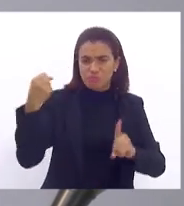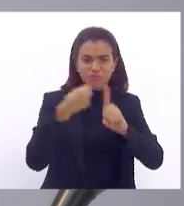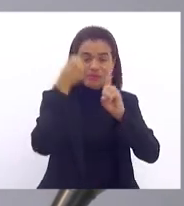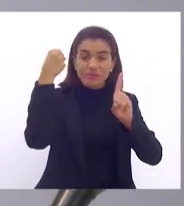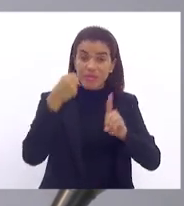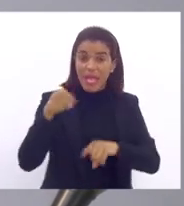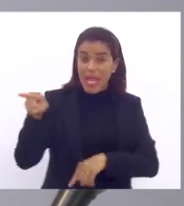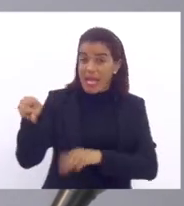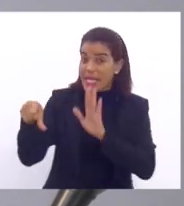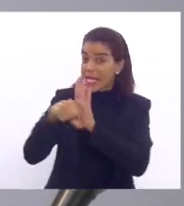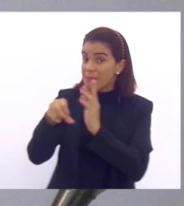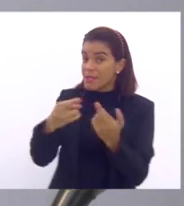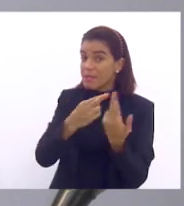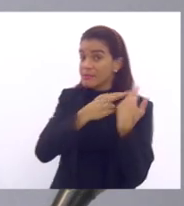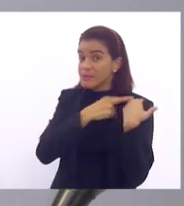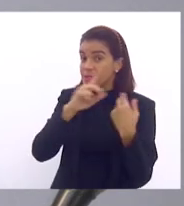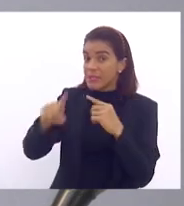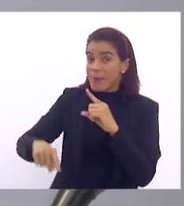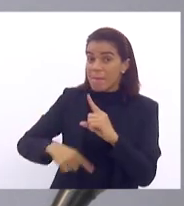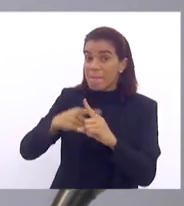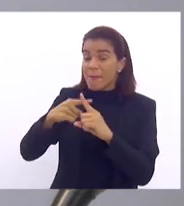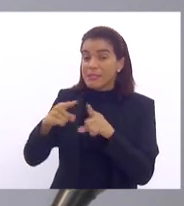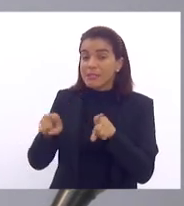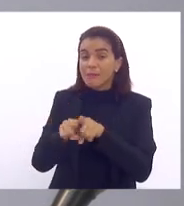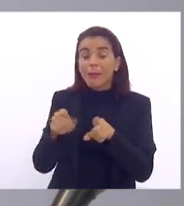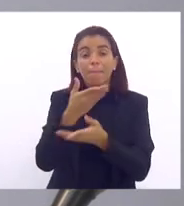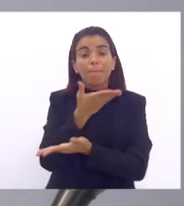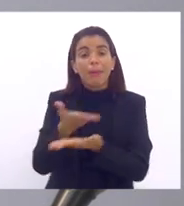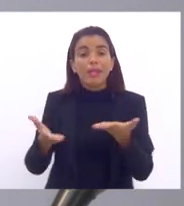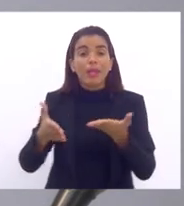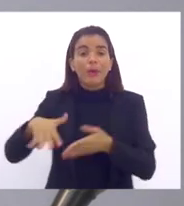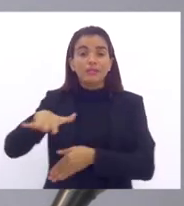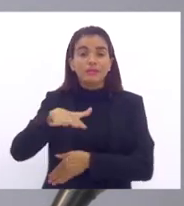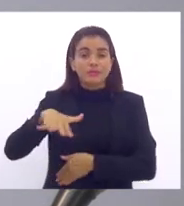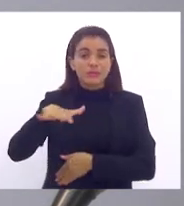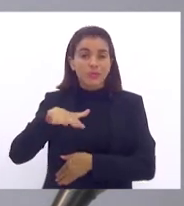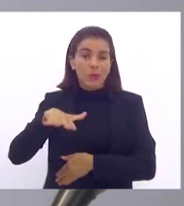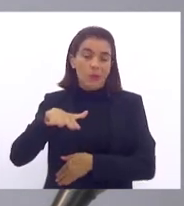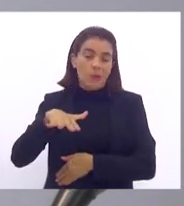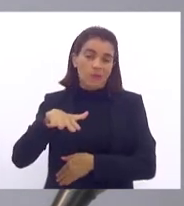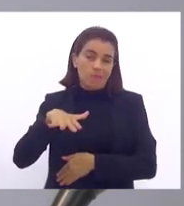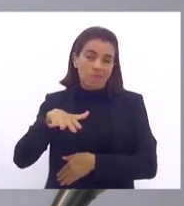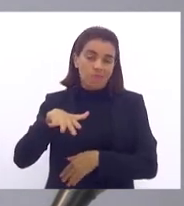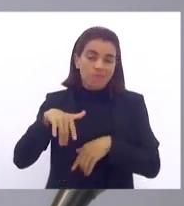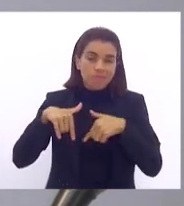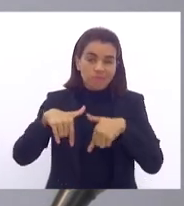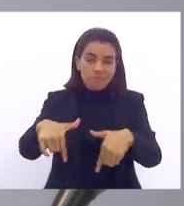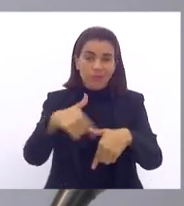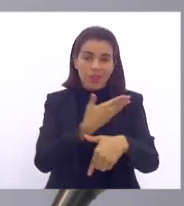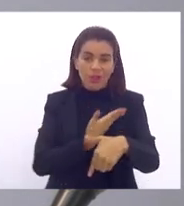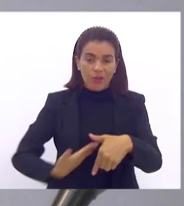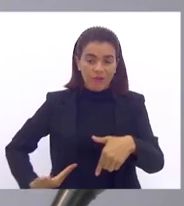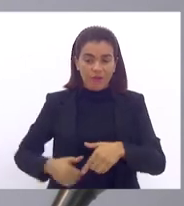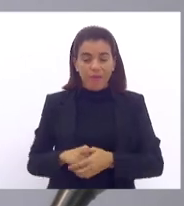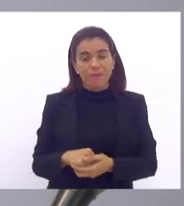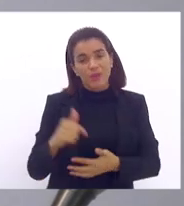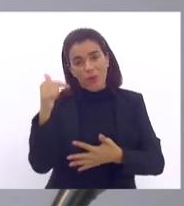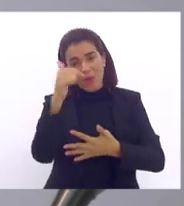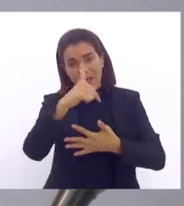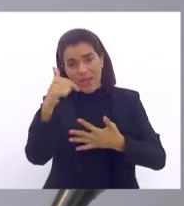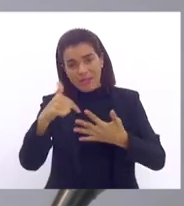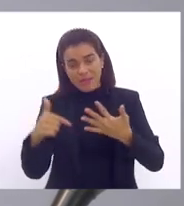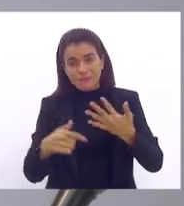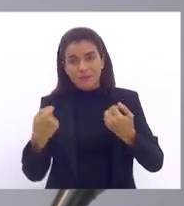cometido o crime de responsabilidade perdido a condição política de governar Então essas coisas tem que ficar